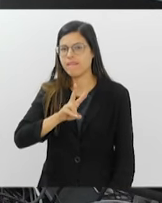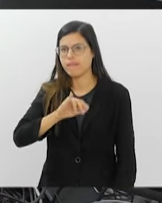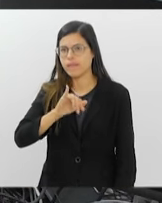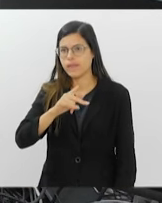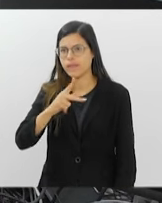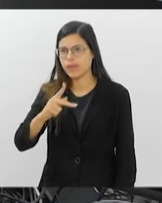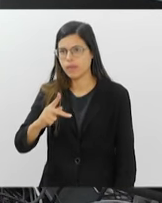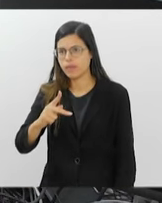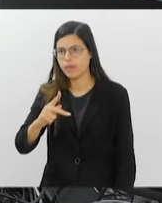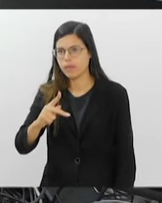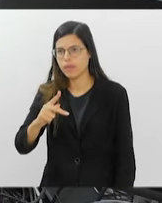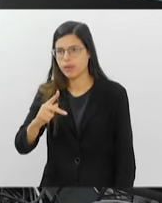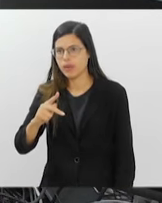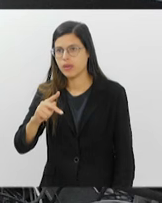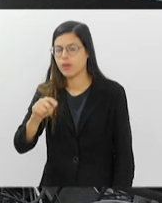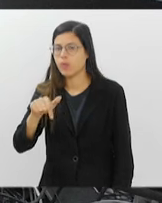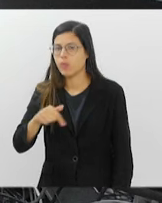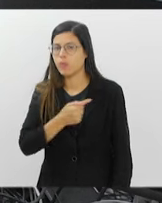do